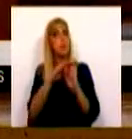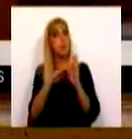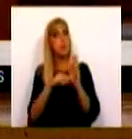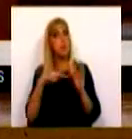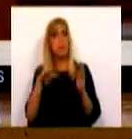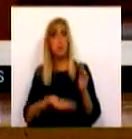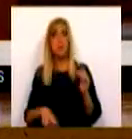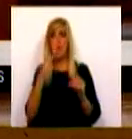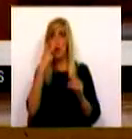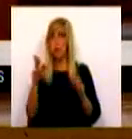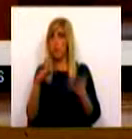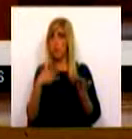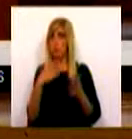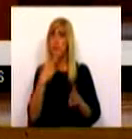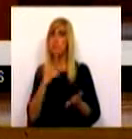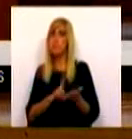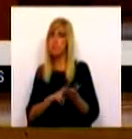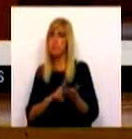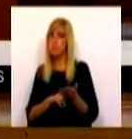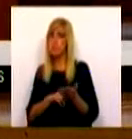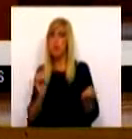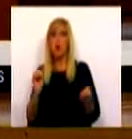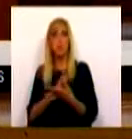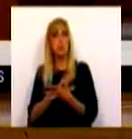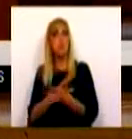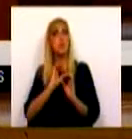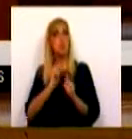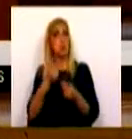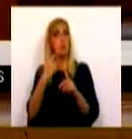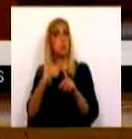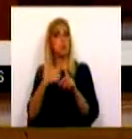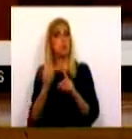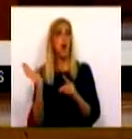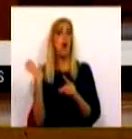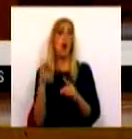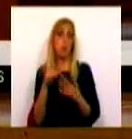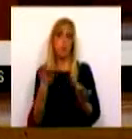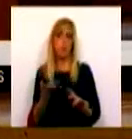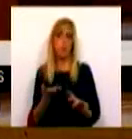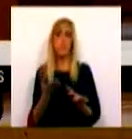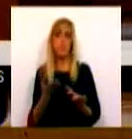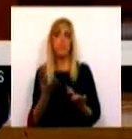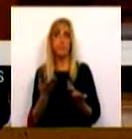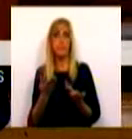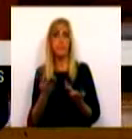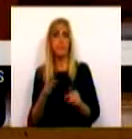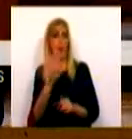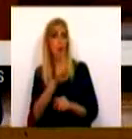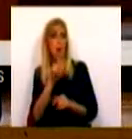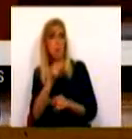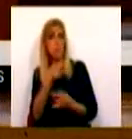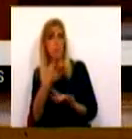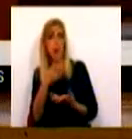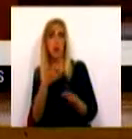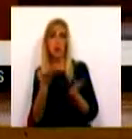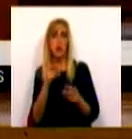Nacional de Reformas confirmam as boas notícias que temos recebido. O cenário macroeconómico é